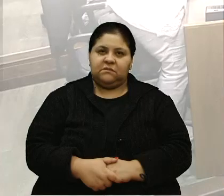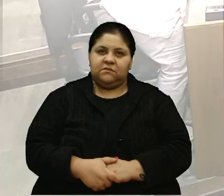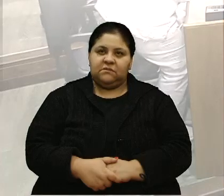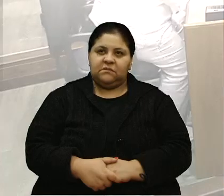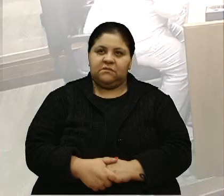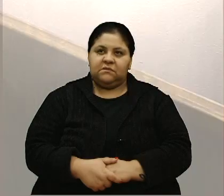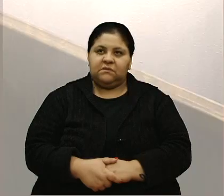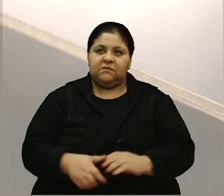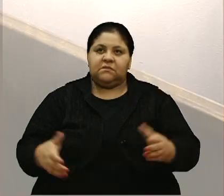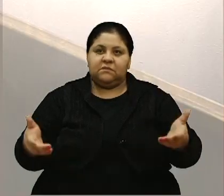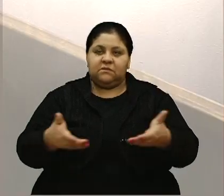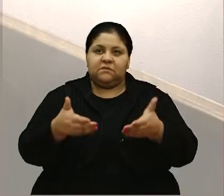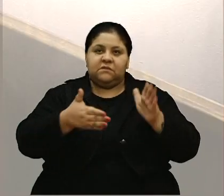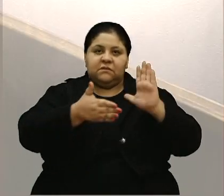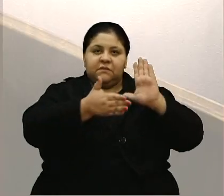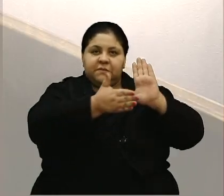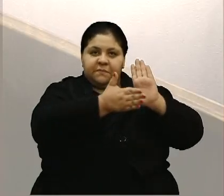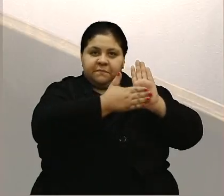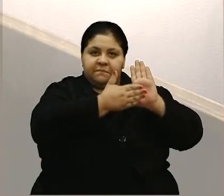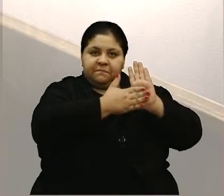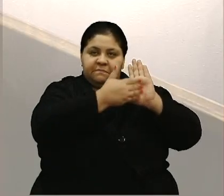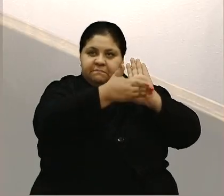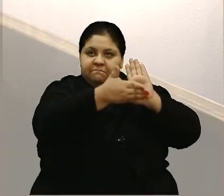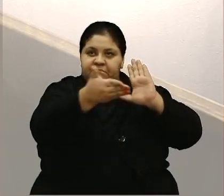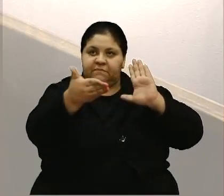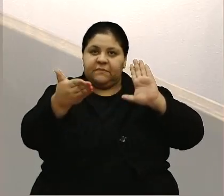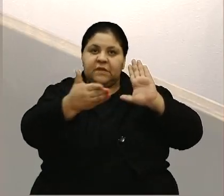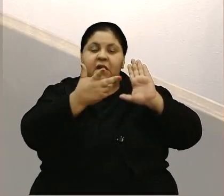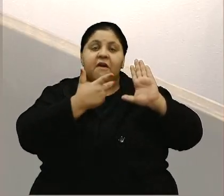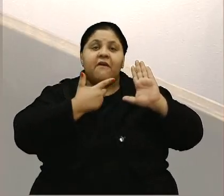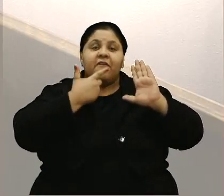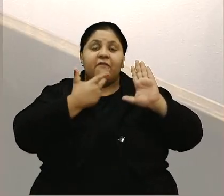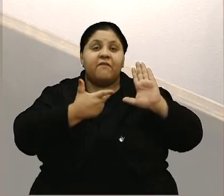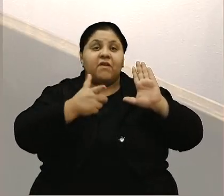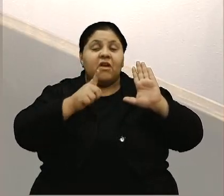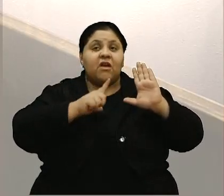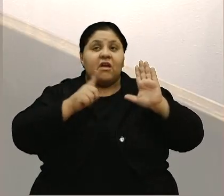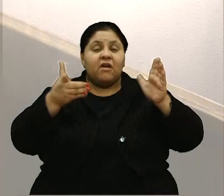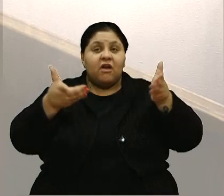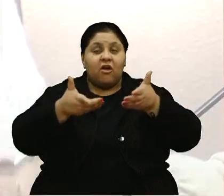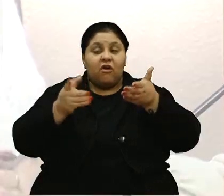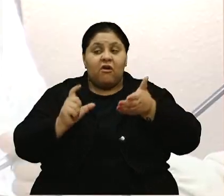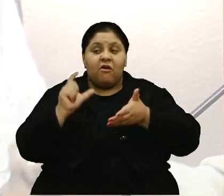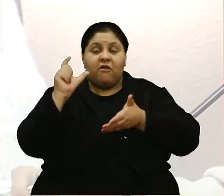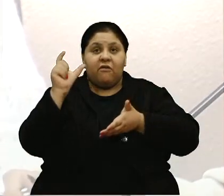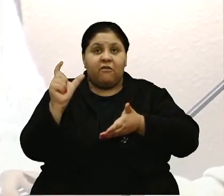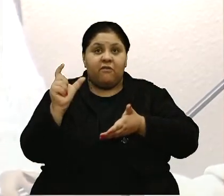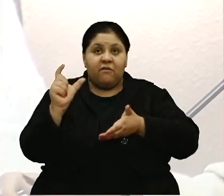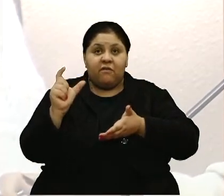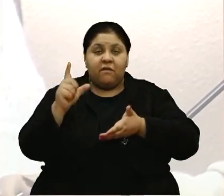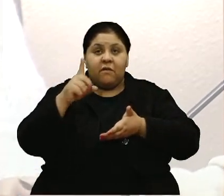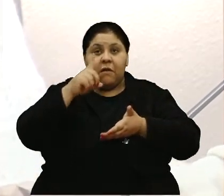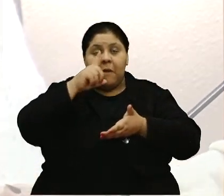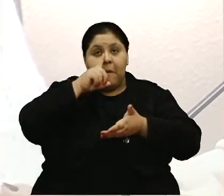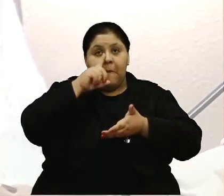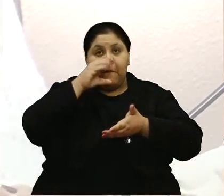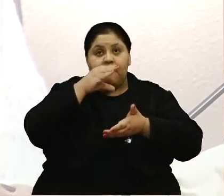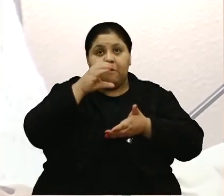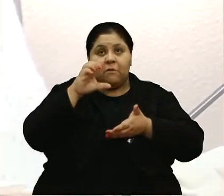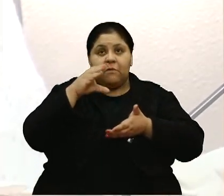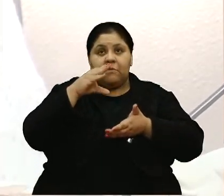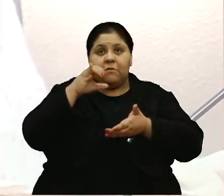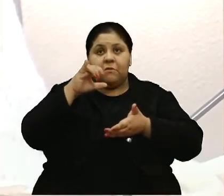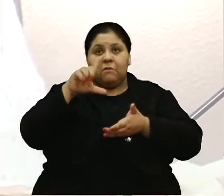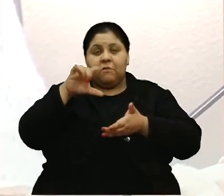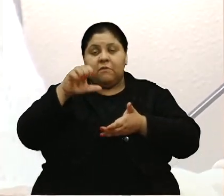E aqui o protocolo, senhoras e senhores, dizia que nós passaríamos a palavra à mãe Cecília. Nós temos um pedido